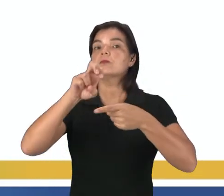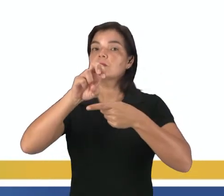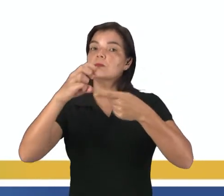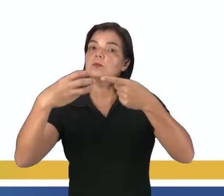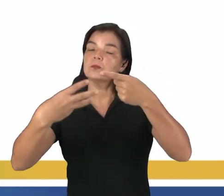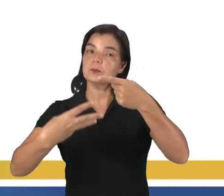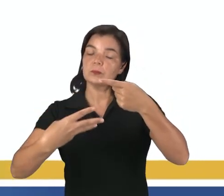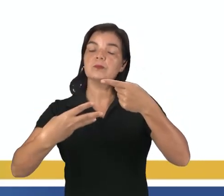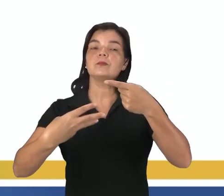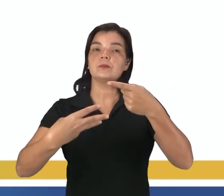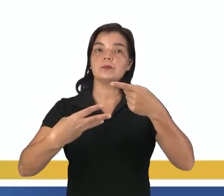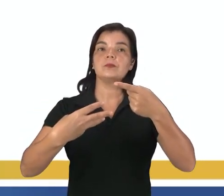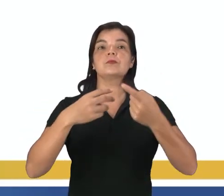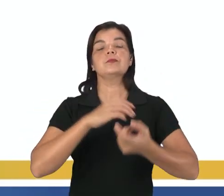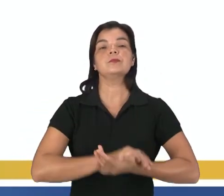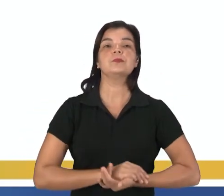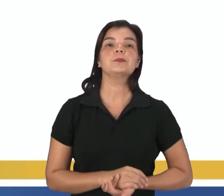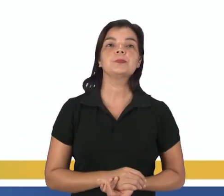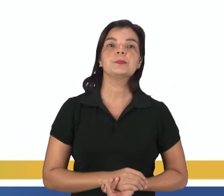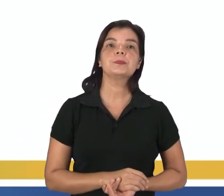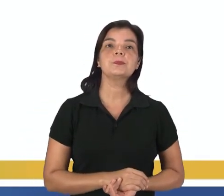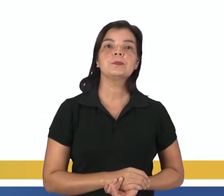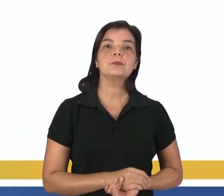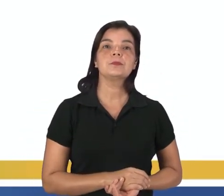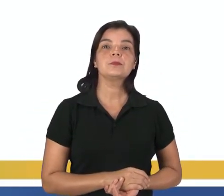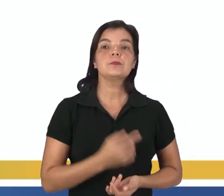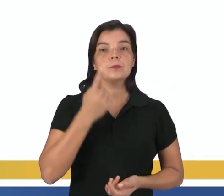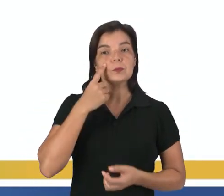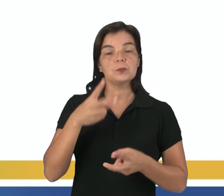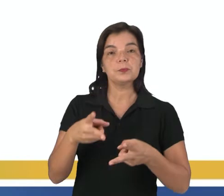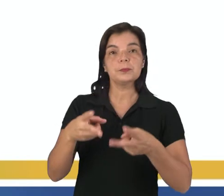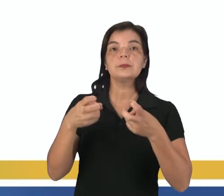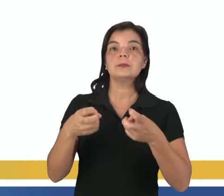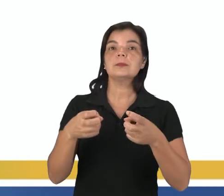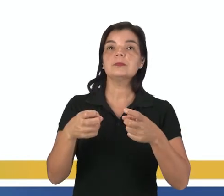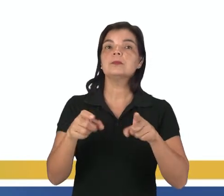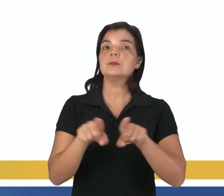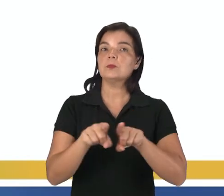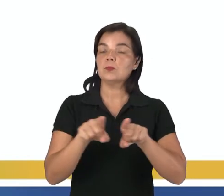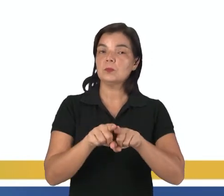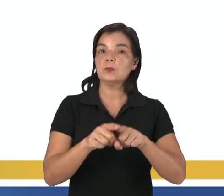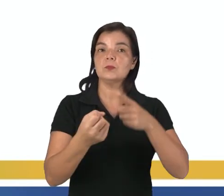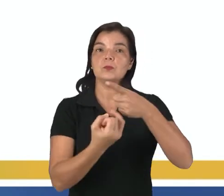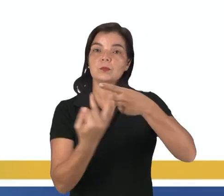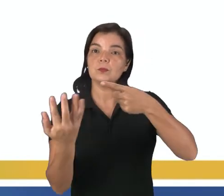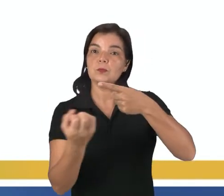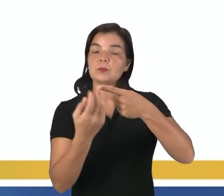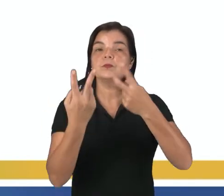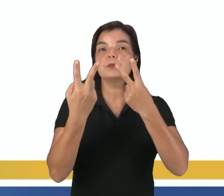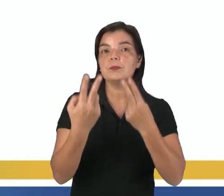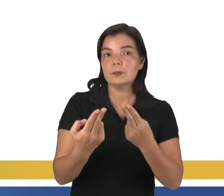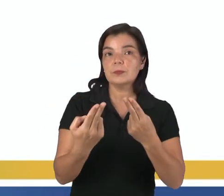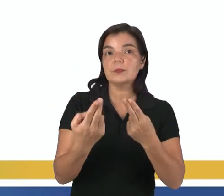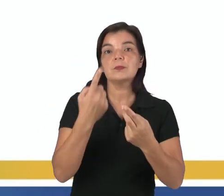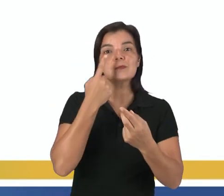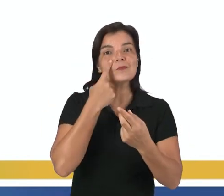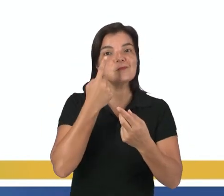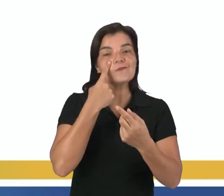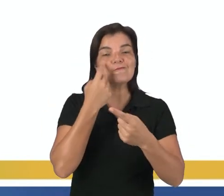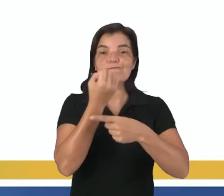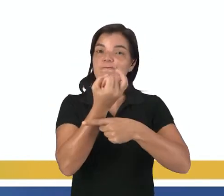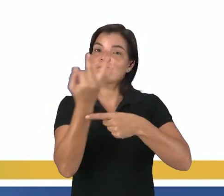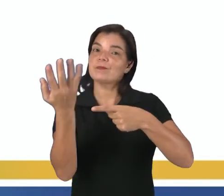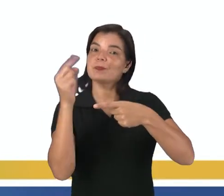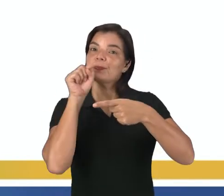é menor que 5/3. Então, percebemos que quando os denominadores são iguais, devemos olhar